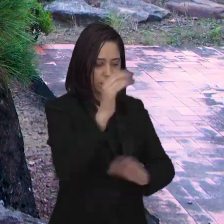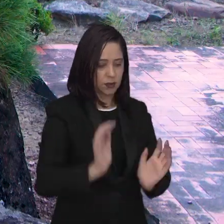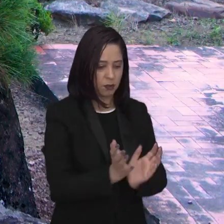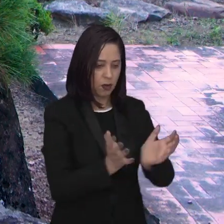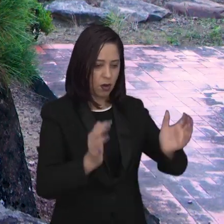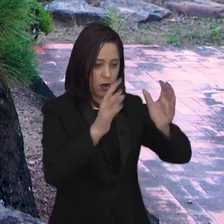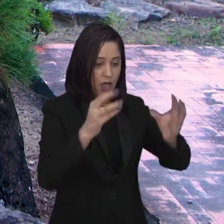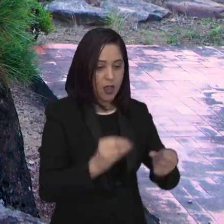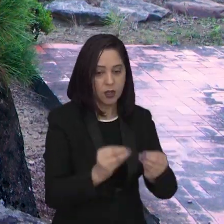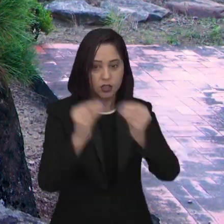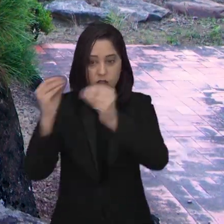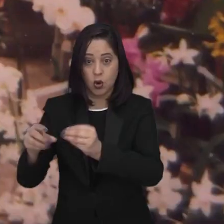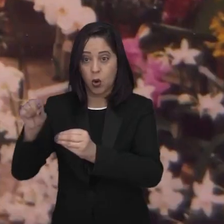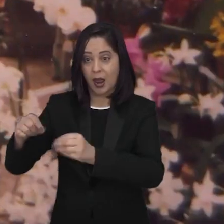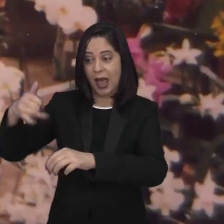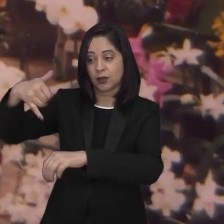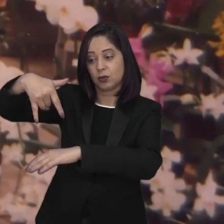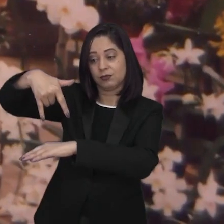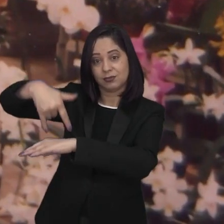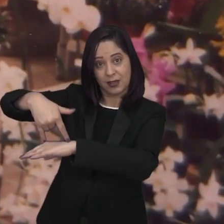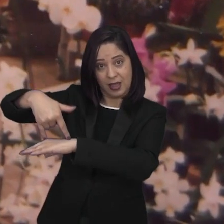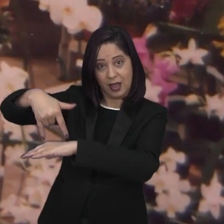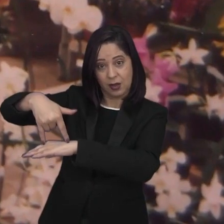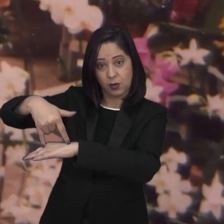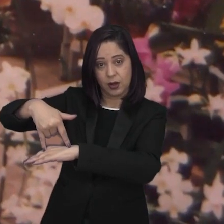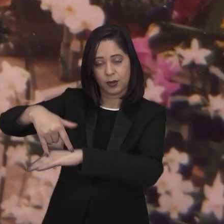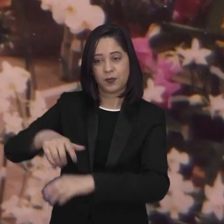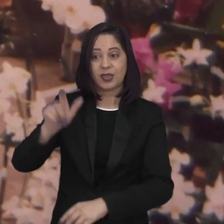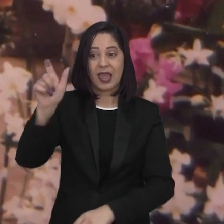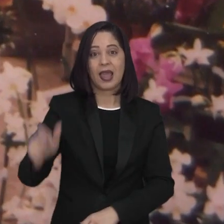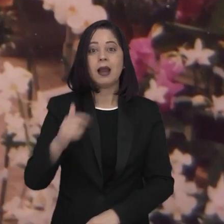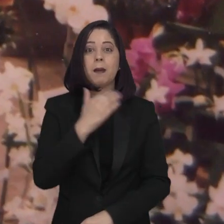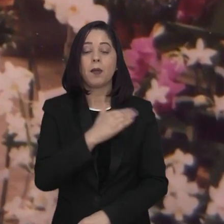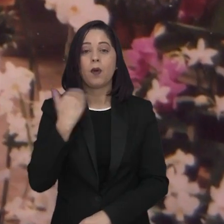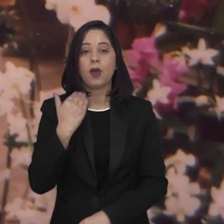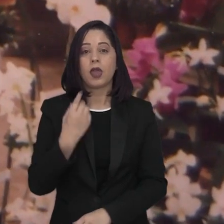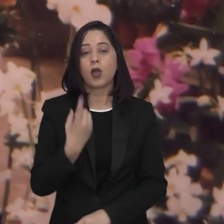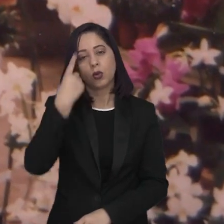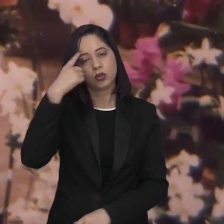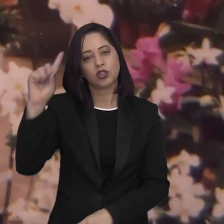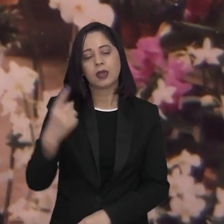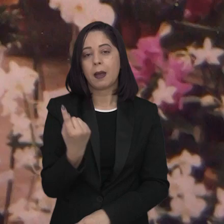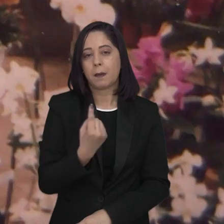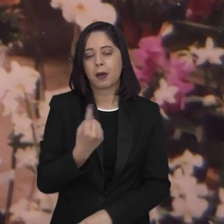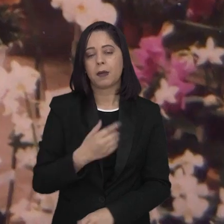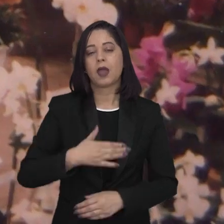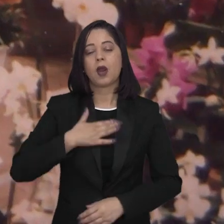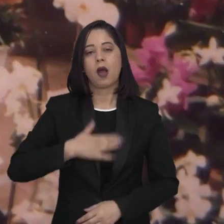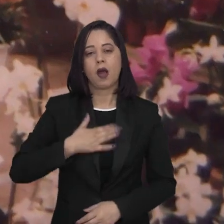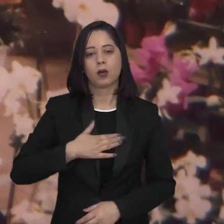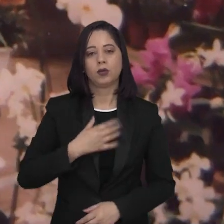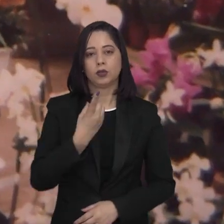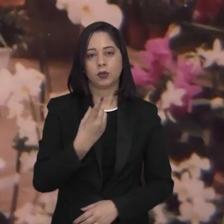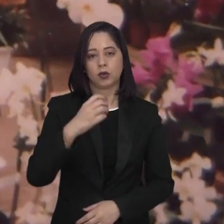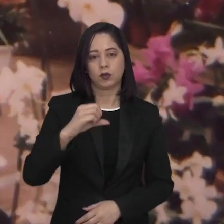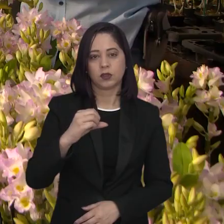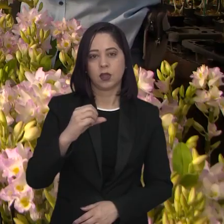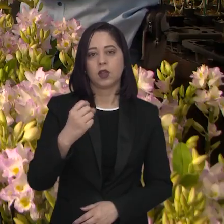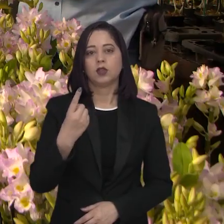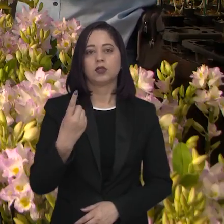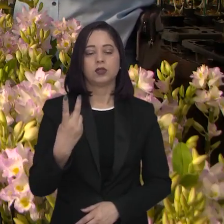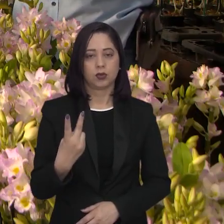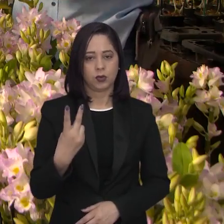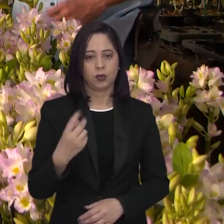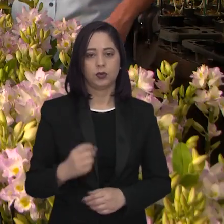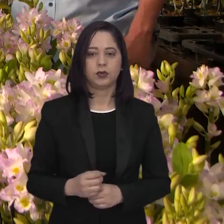que fica no Jardim Aquários. Kazu Takanashi faleceu em 1º de agosto de 2012, aos 89 anos.